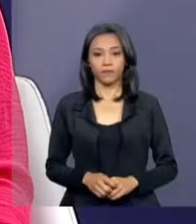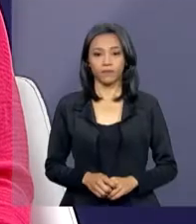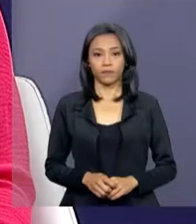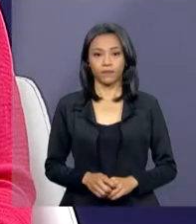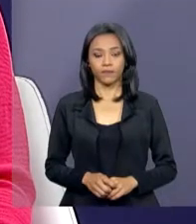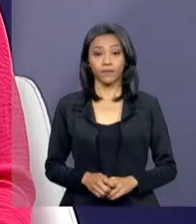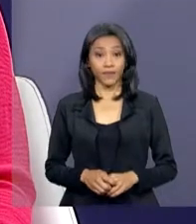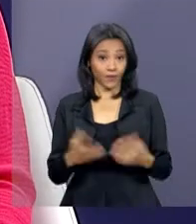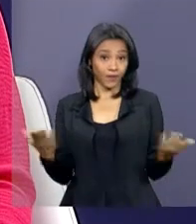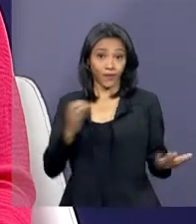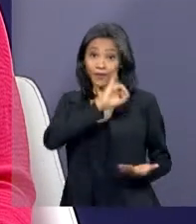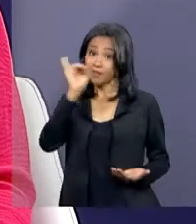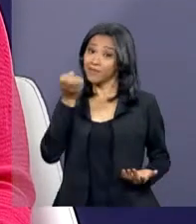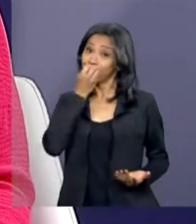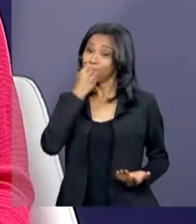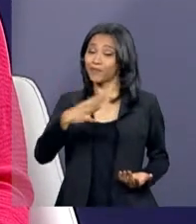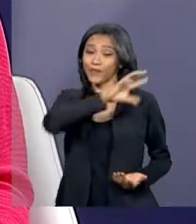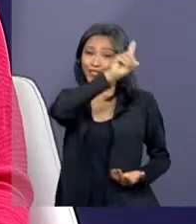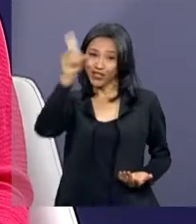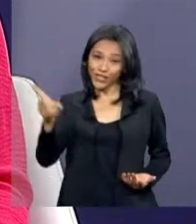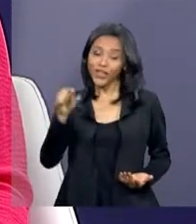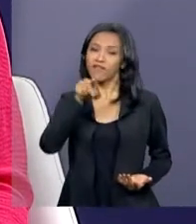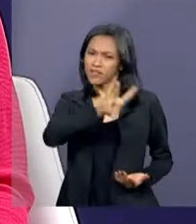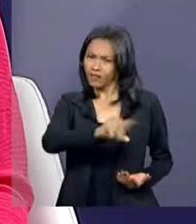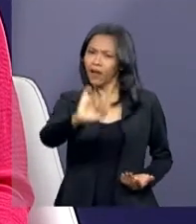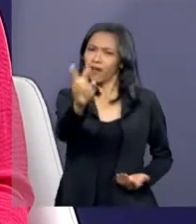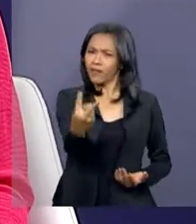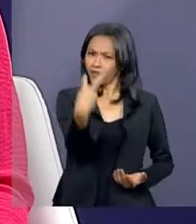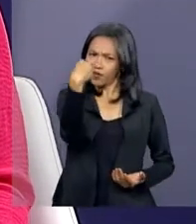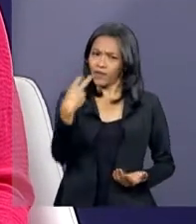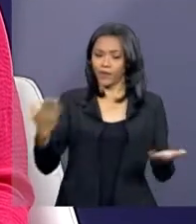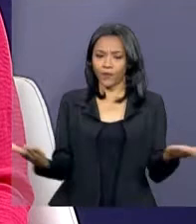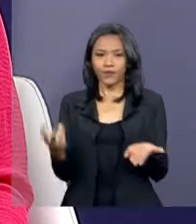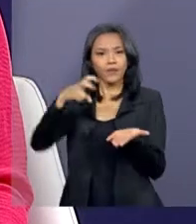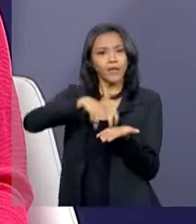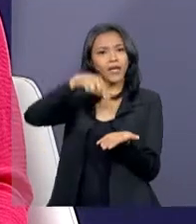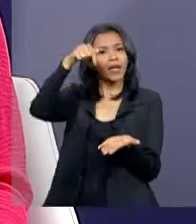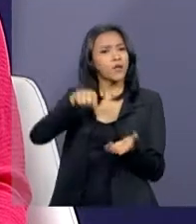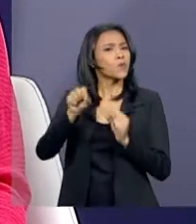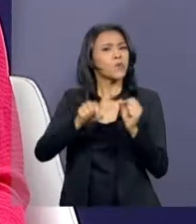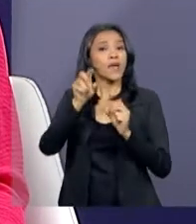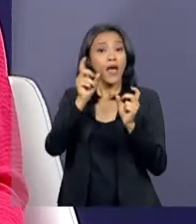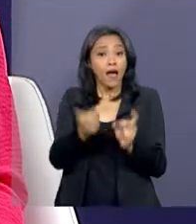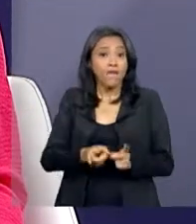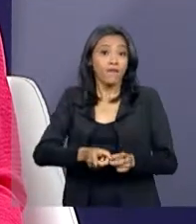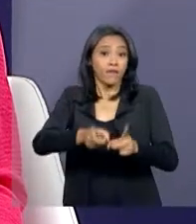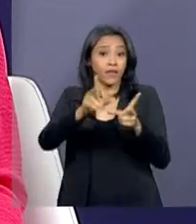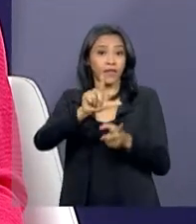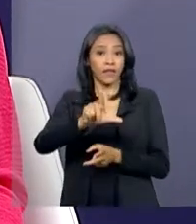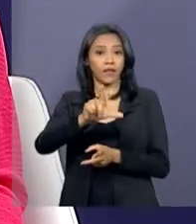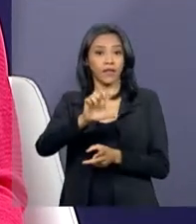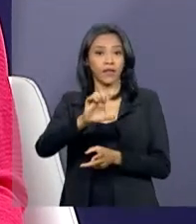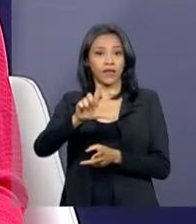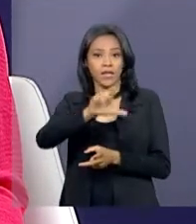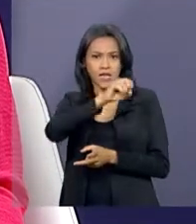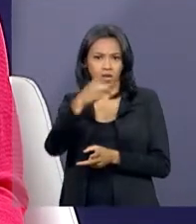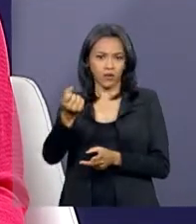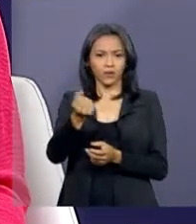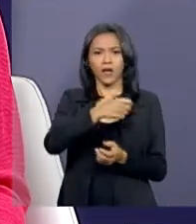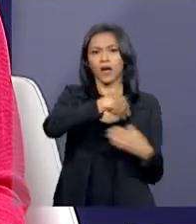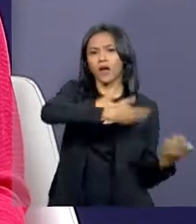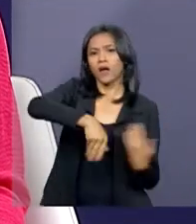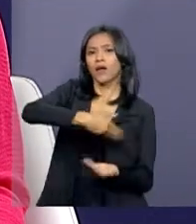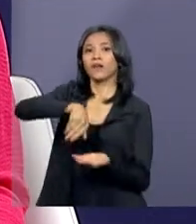olá bom dia você vai acompanhar com a gente nesta manhã o leilão da quinta rodada de partilha de produção do pré sal